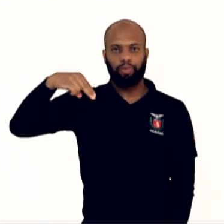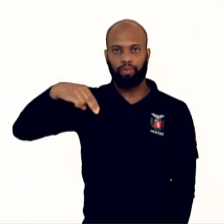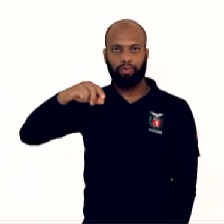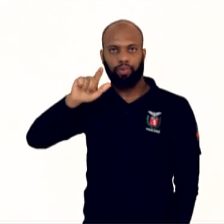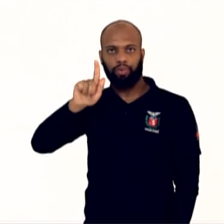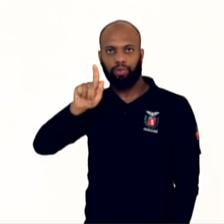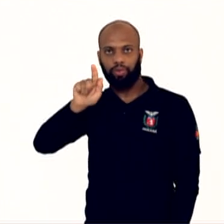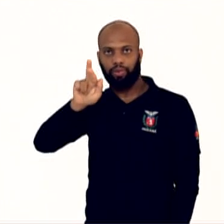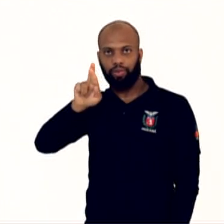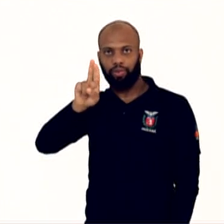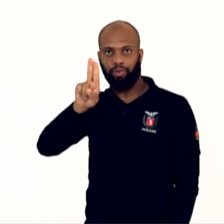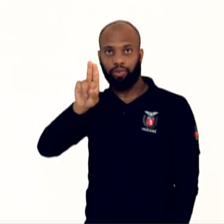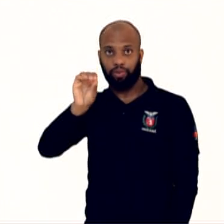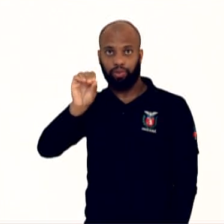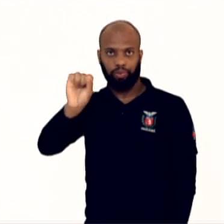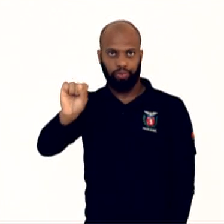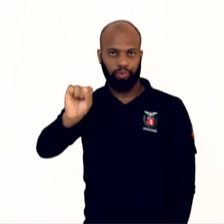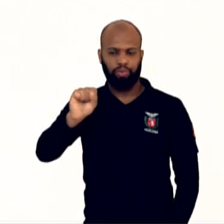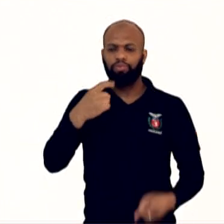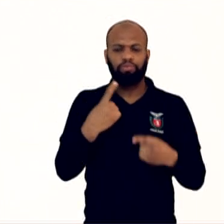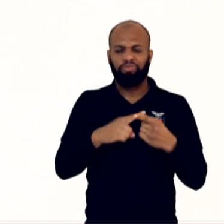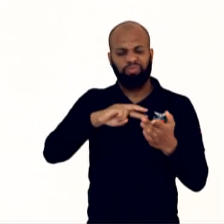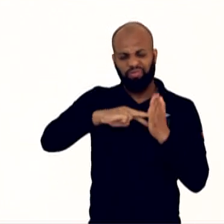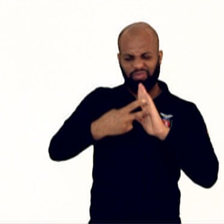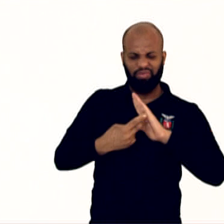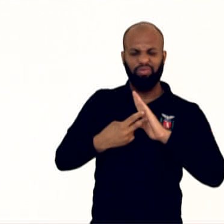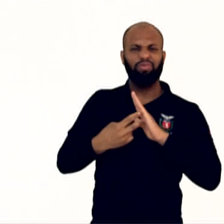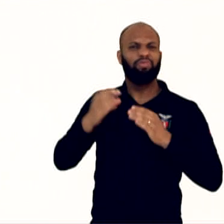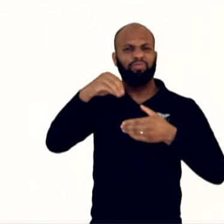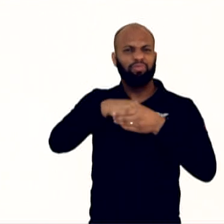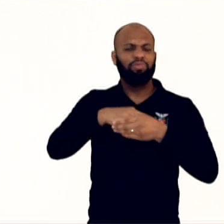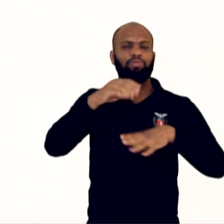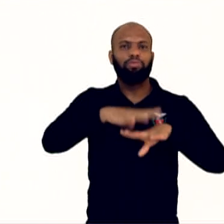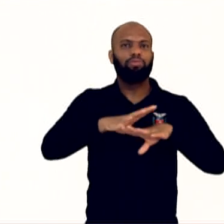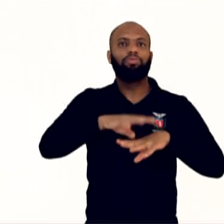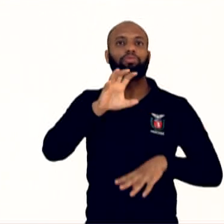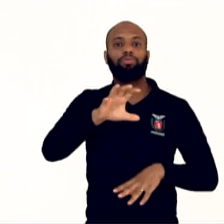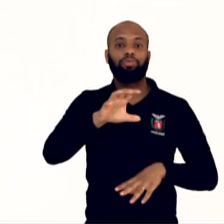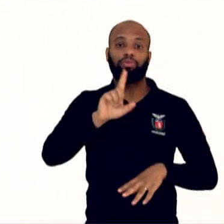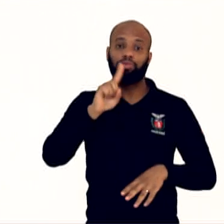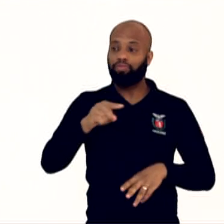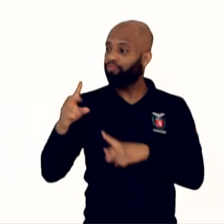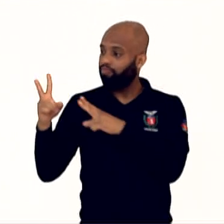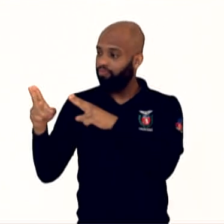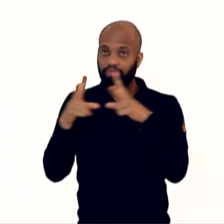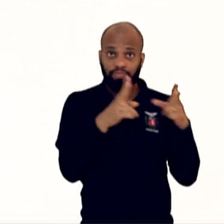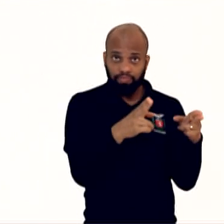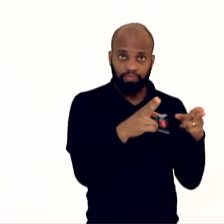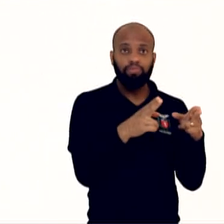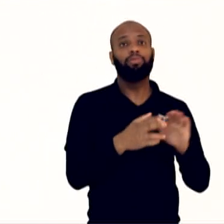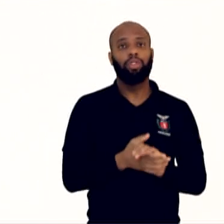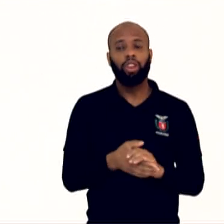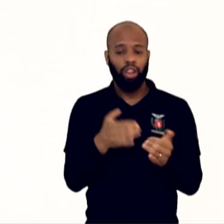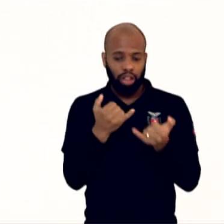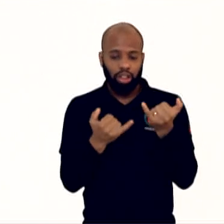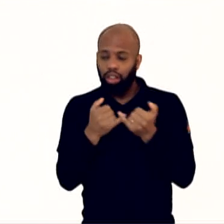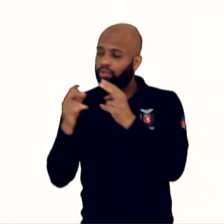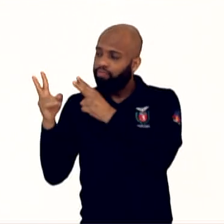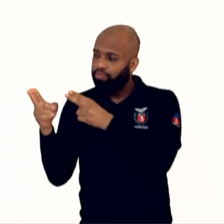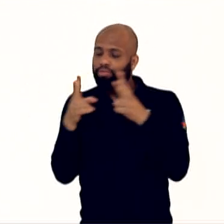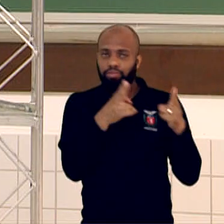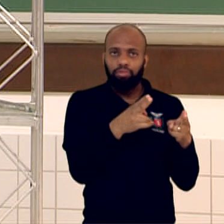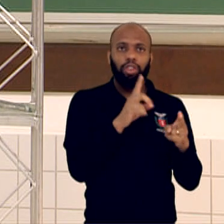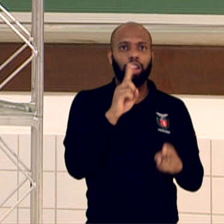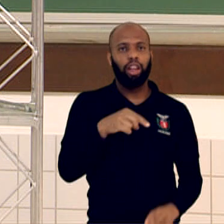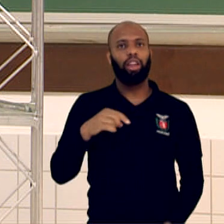muito essa palavra congruente. O que é congruente na matemática? São coisas equivalentes, né? Coisas que, de certa